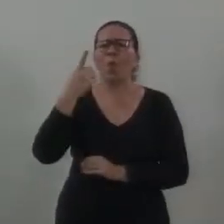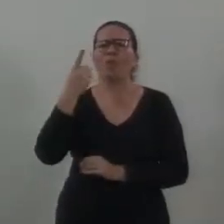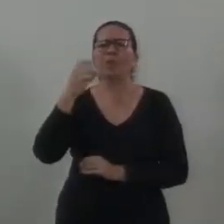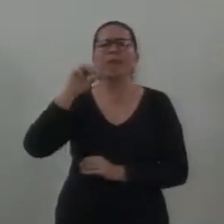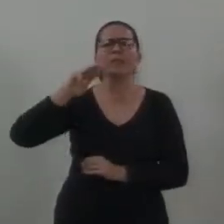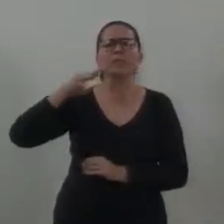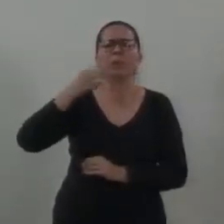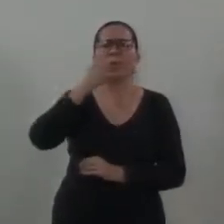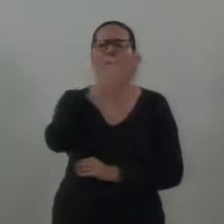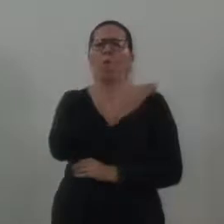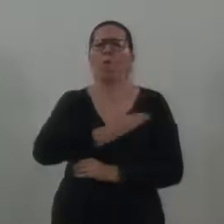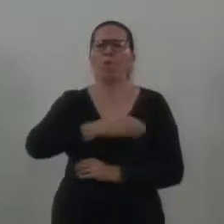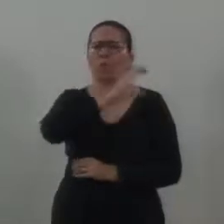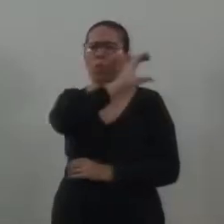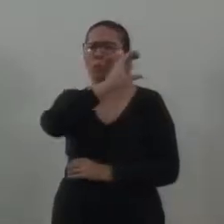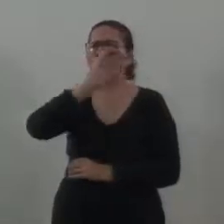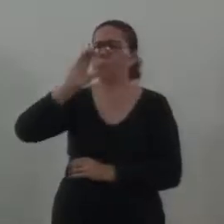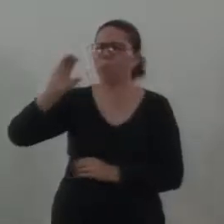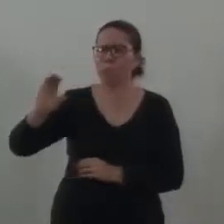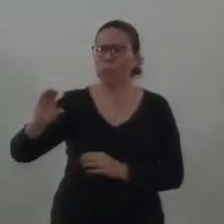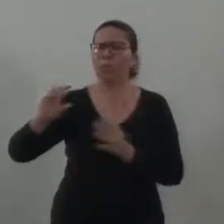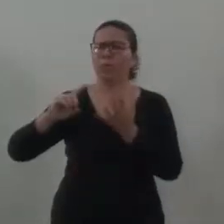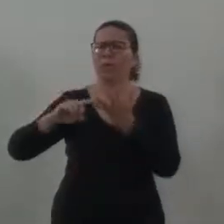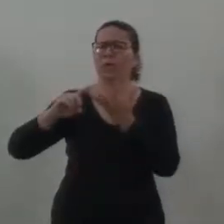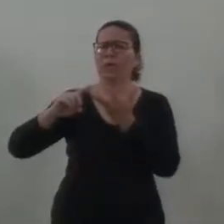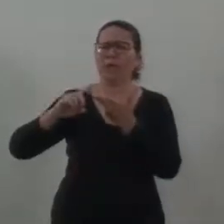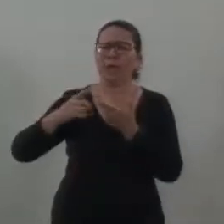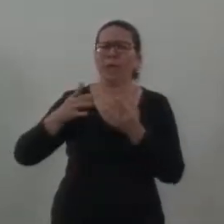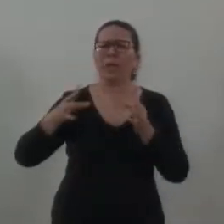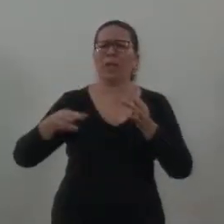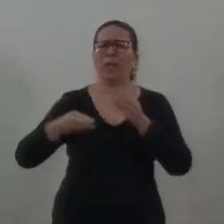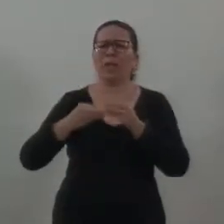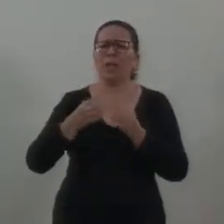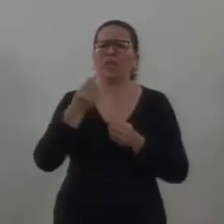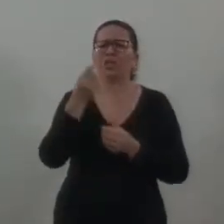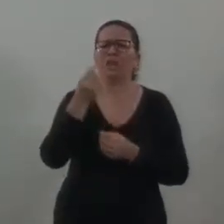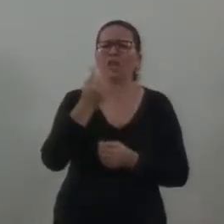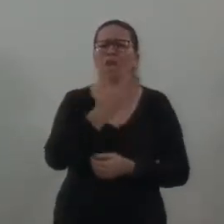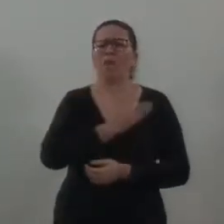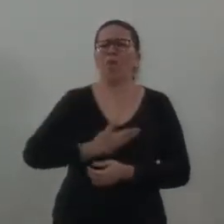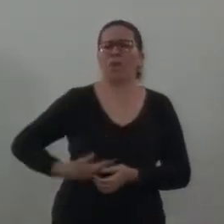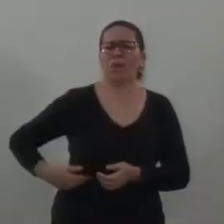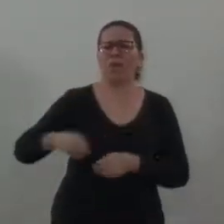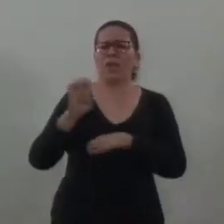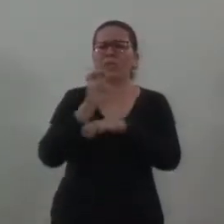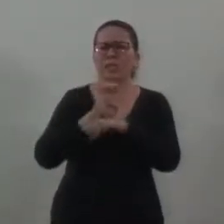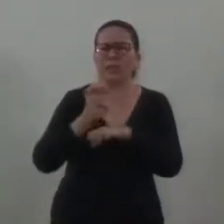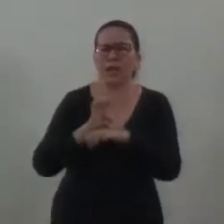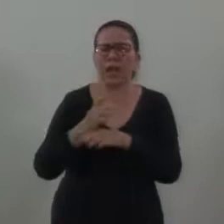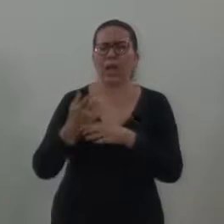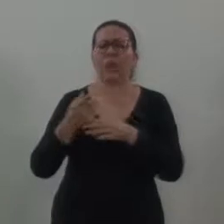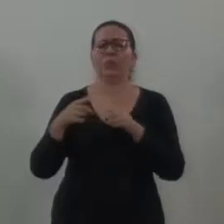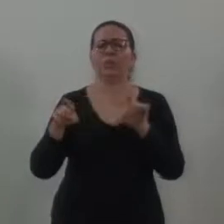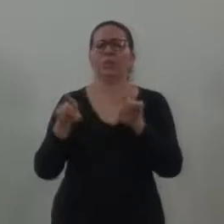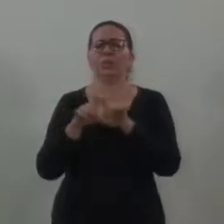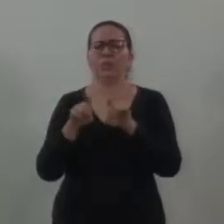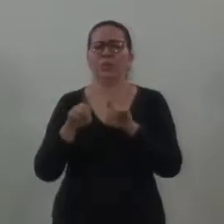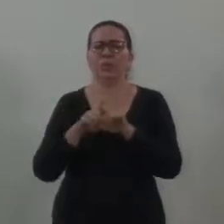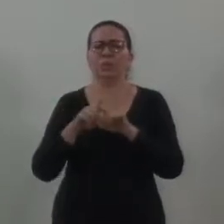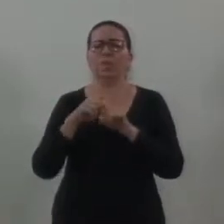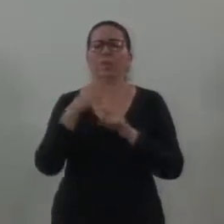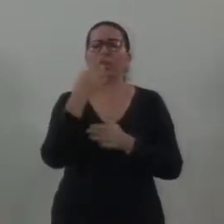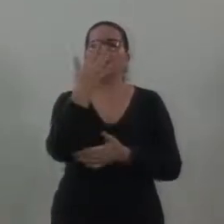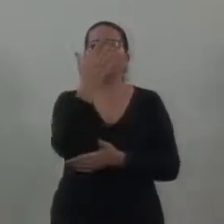reais. Isso deriva de uma série de repasses, emendas, dinheiro do governo do estado, do Conselho Municipal do Meio Ambiente,